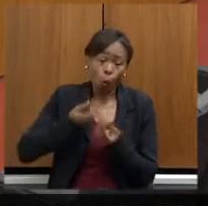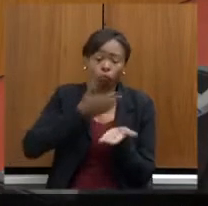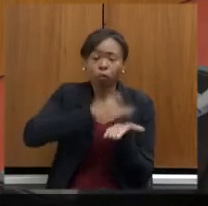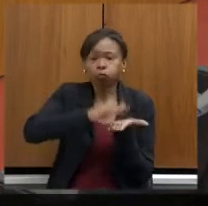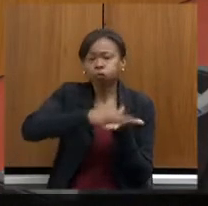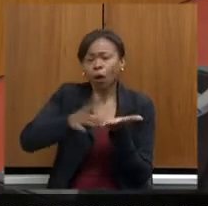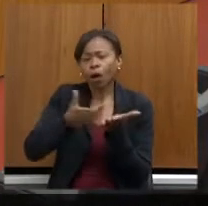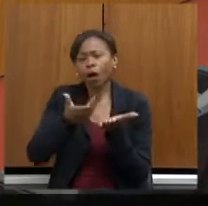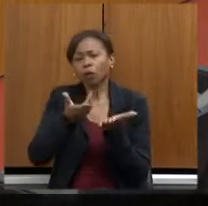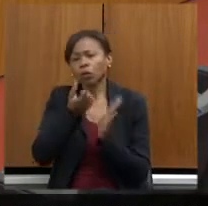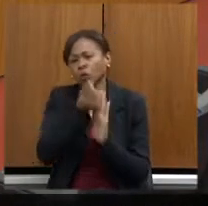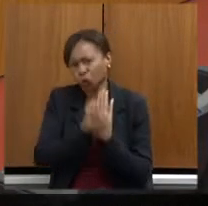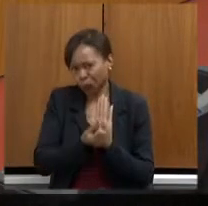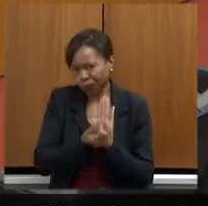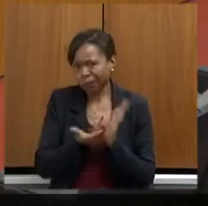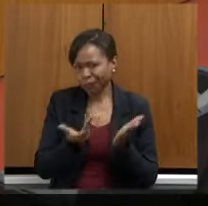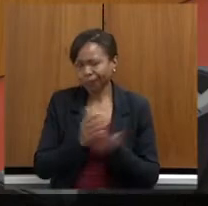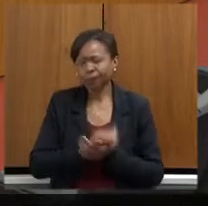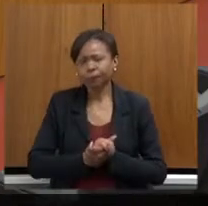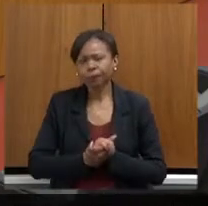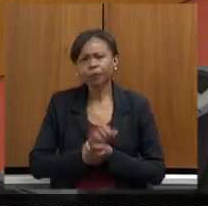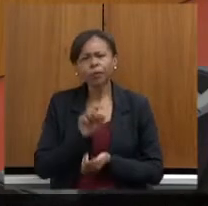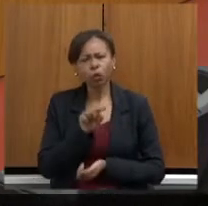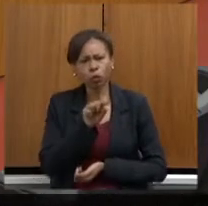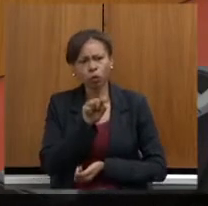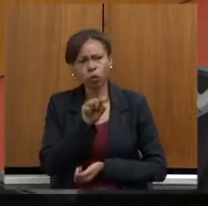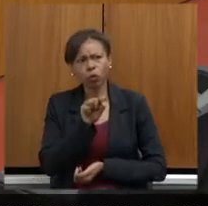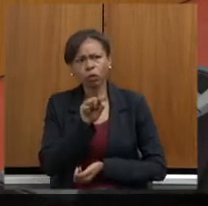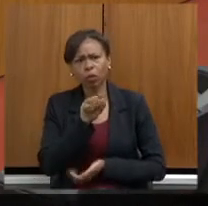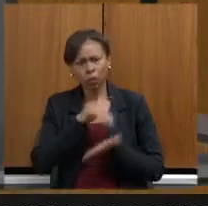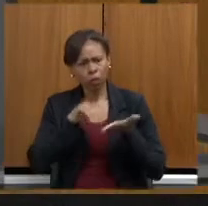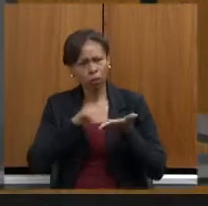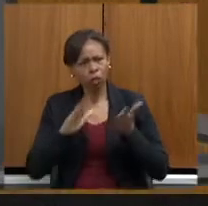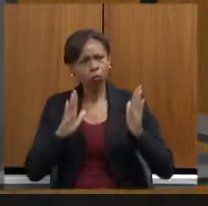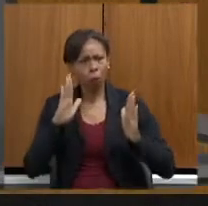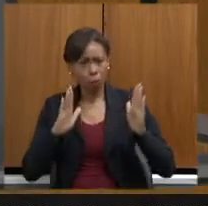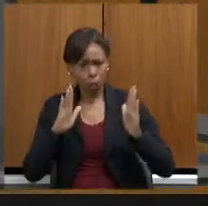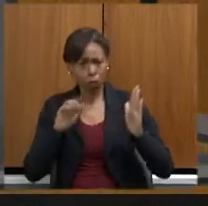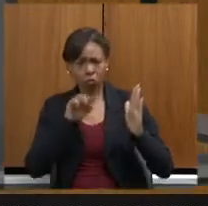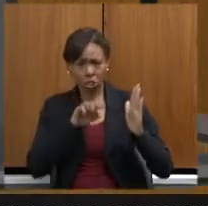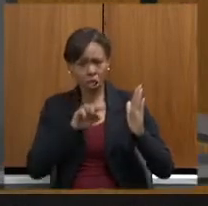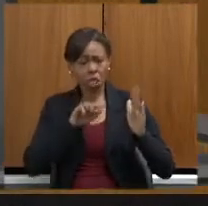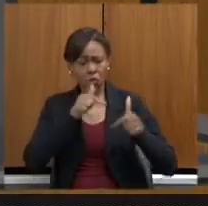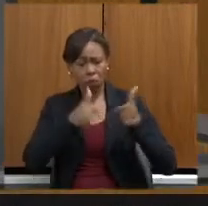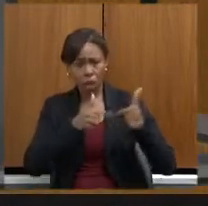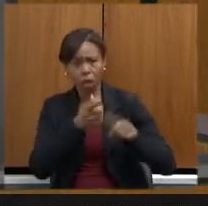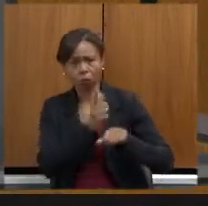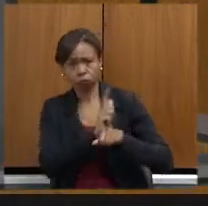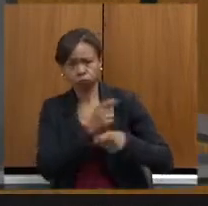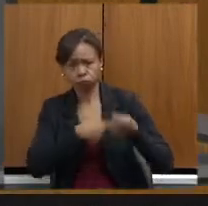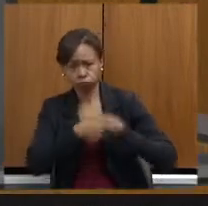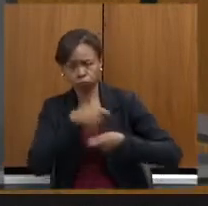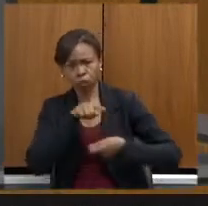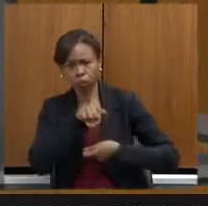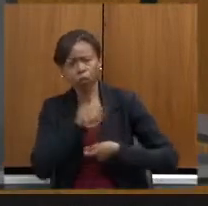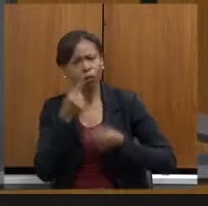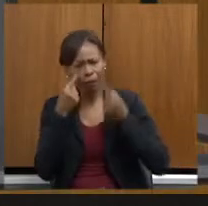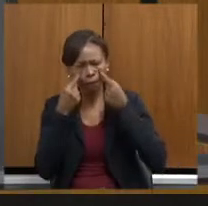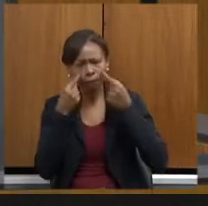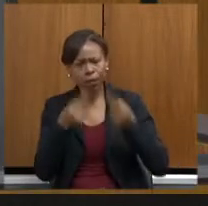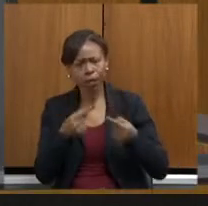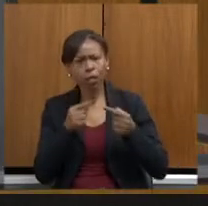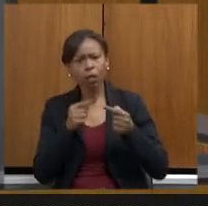seu orçamento Então é se o senhor ainda no seu período de gestão já tem visto